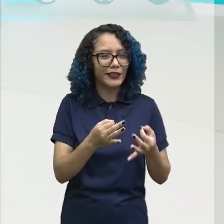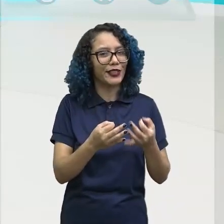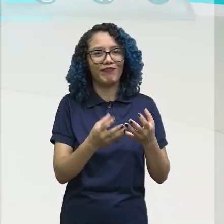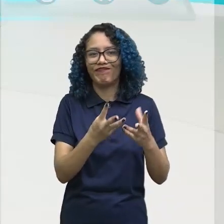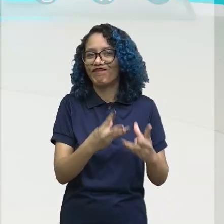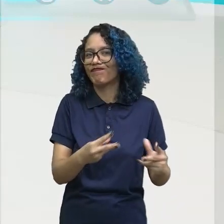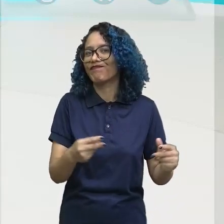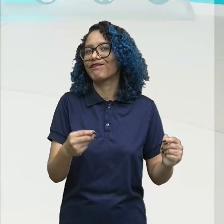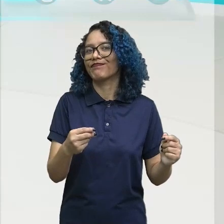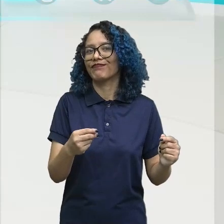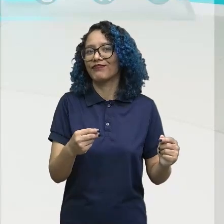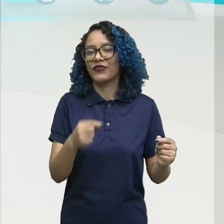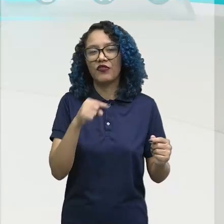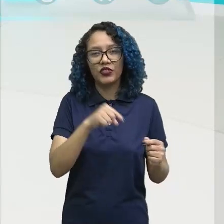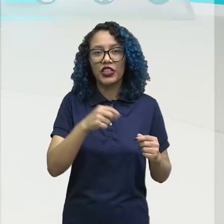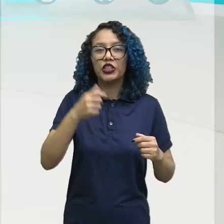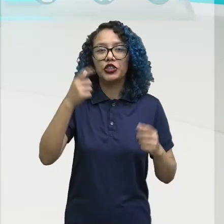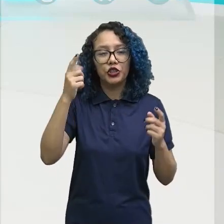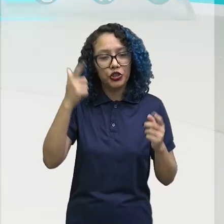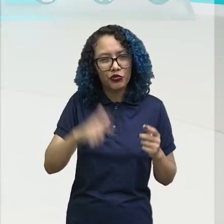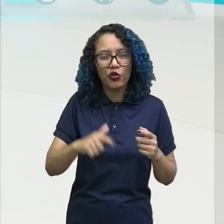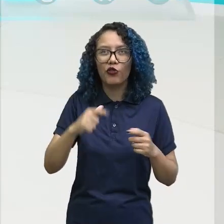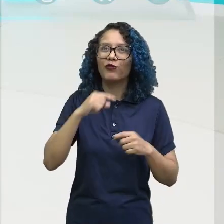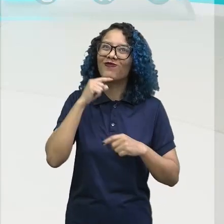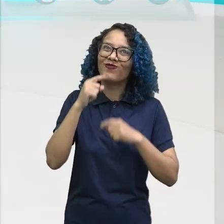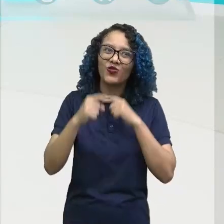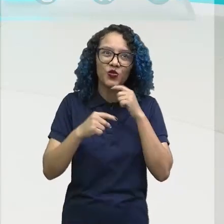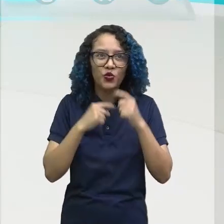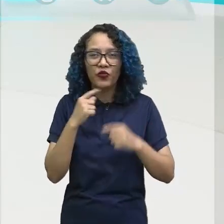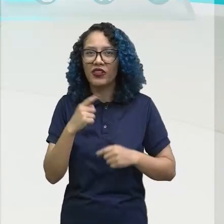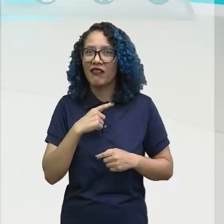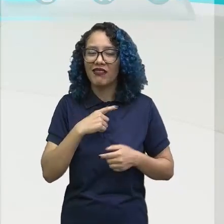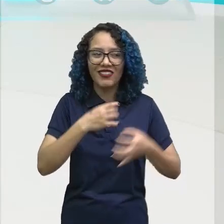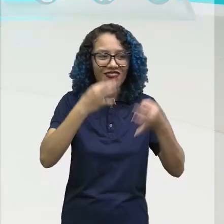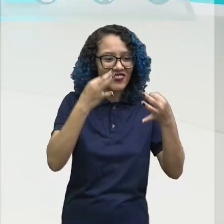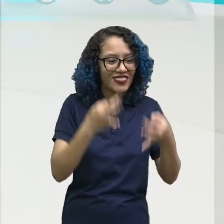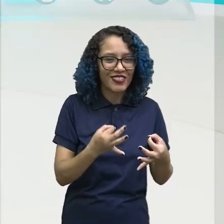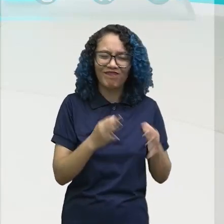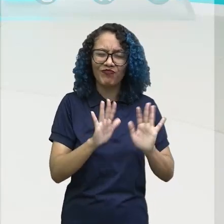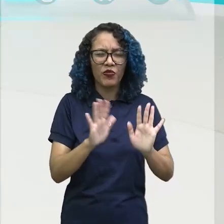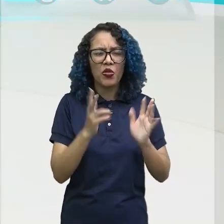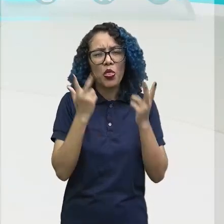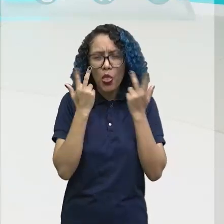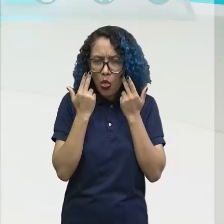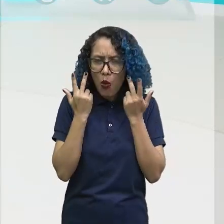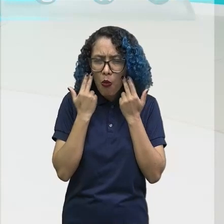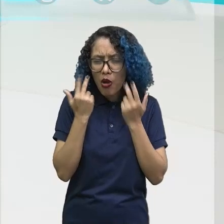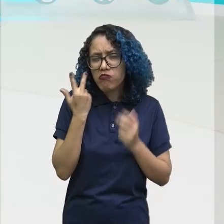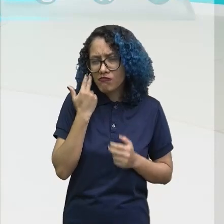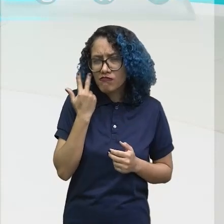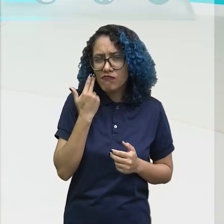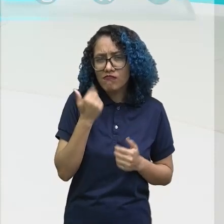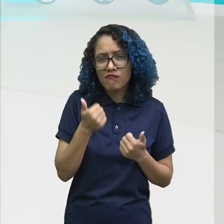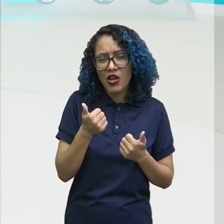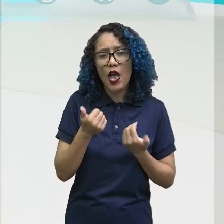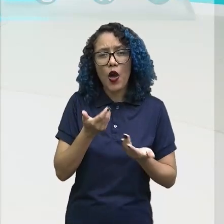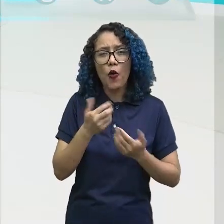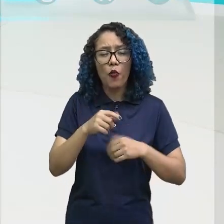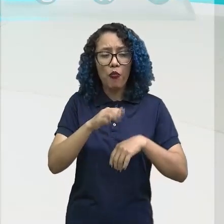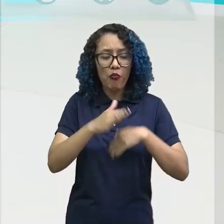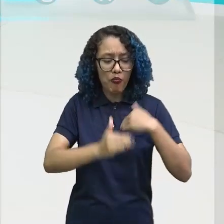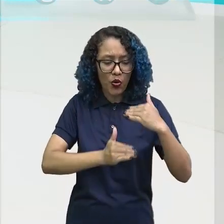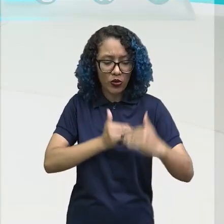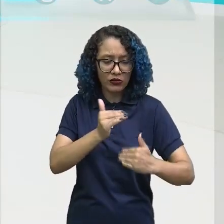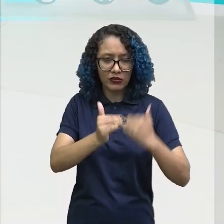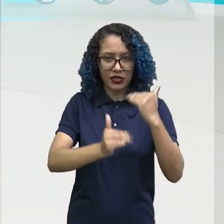caem por terra, e você entra novamente em uma dúvida. E tá tudo bem. Isso é normal, porque é o nosso processo de entender